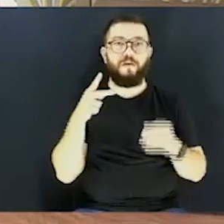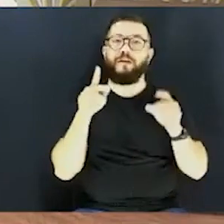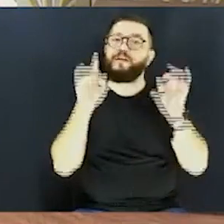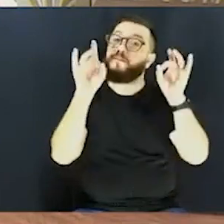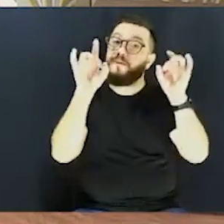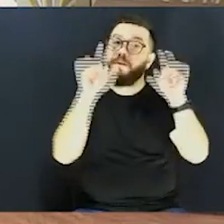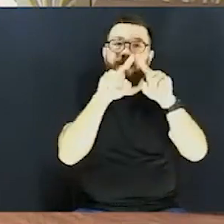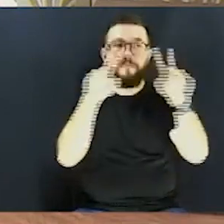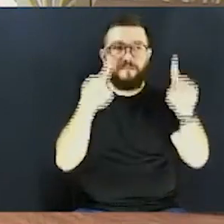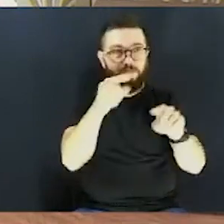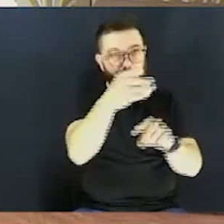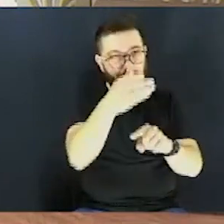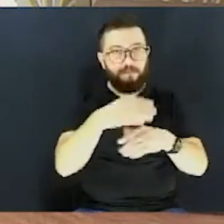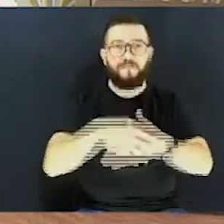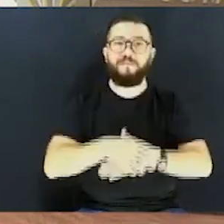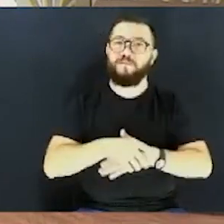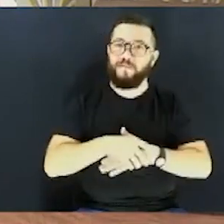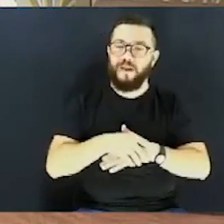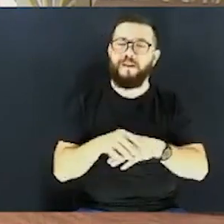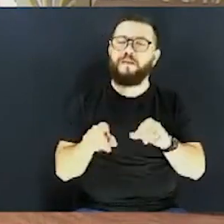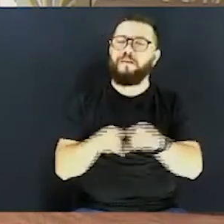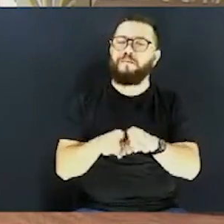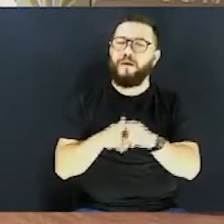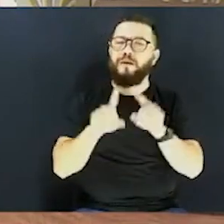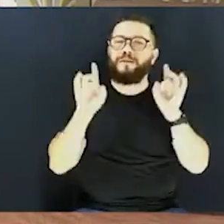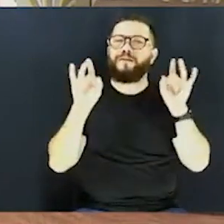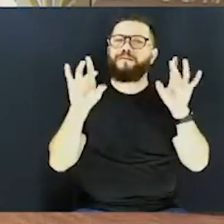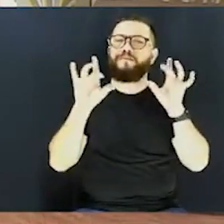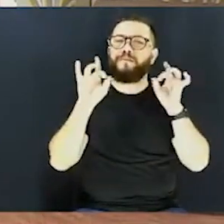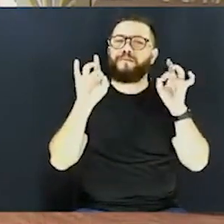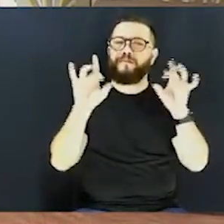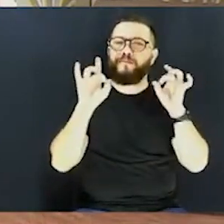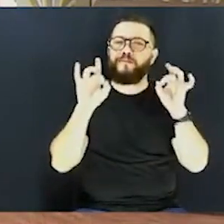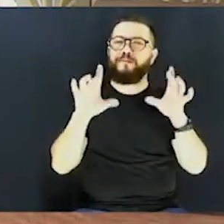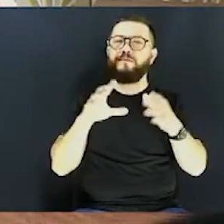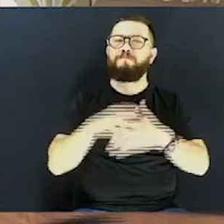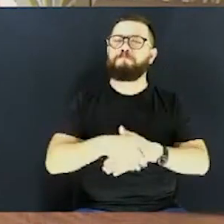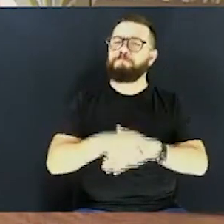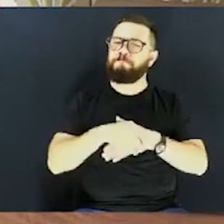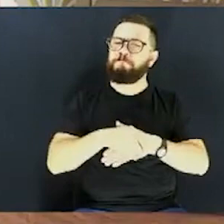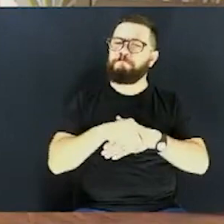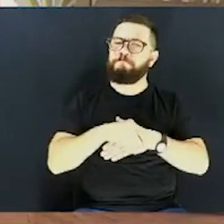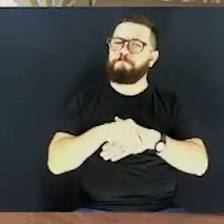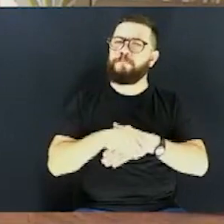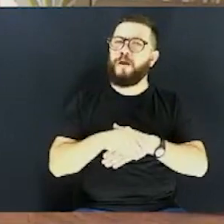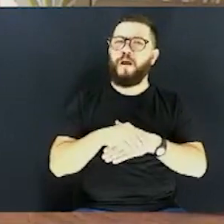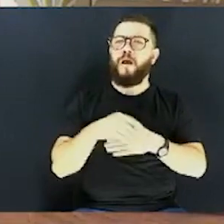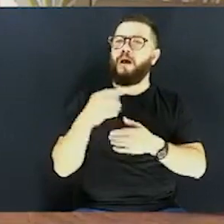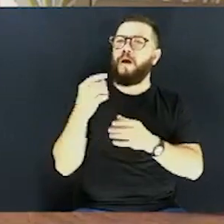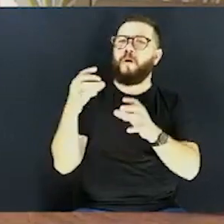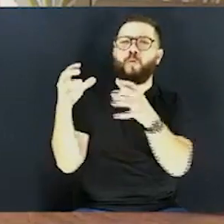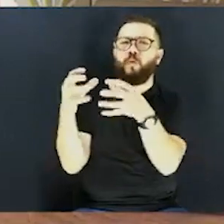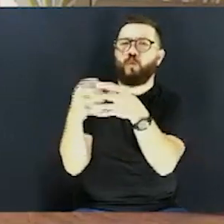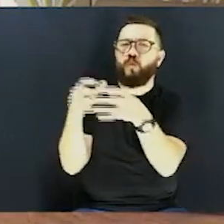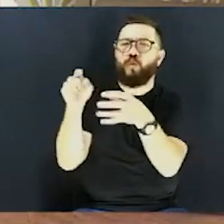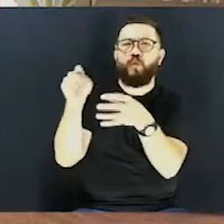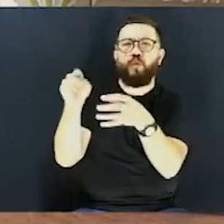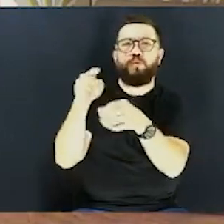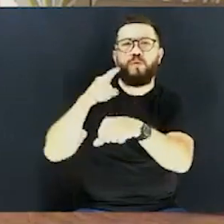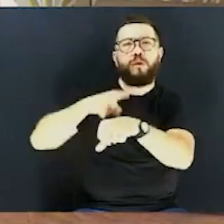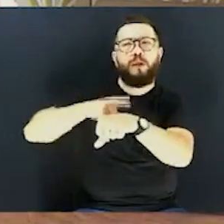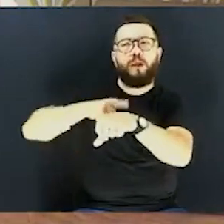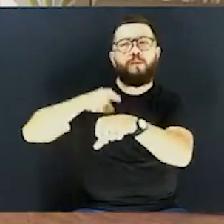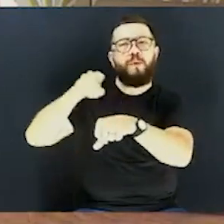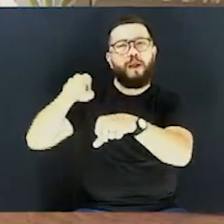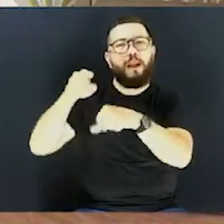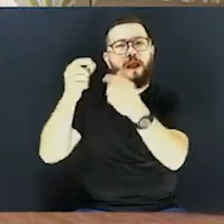muito especial, eu quero cumprimentar alguns convidados que cederam o seu precioso tempo para estar